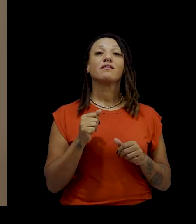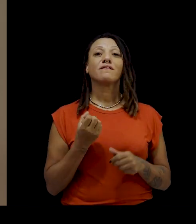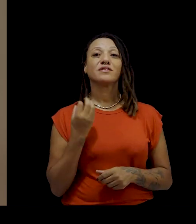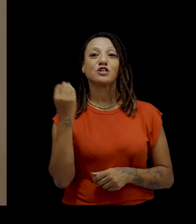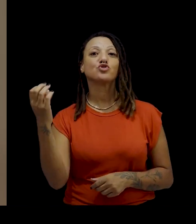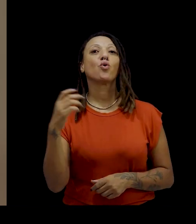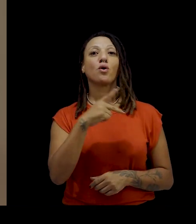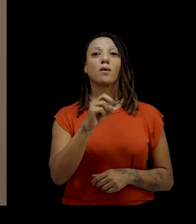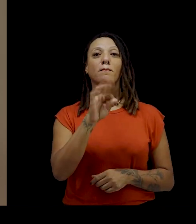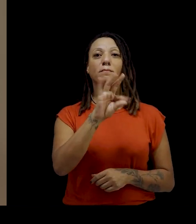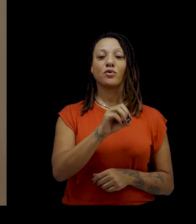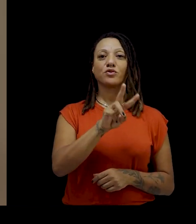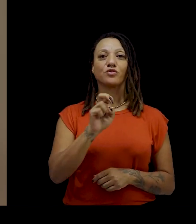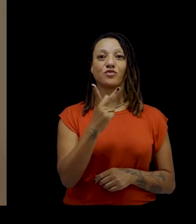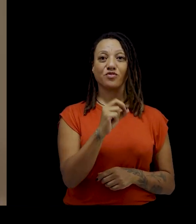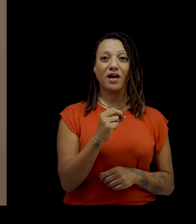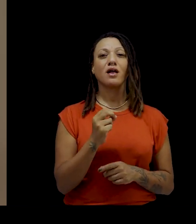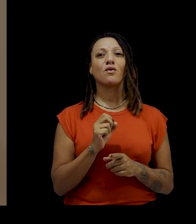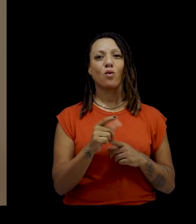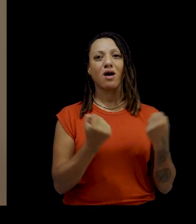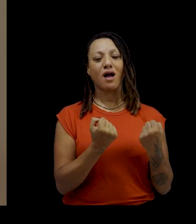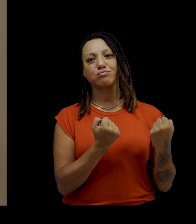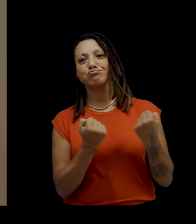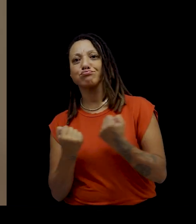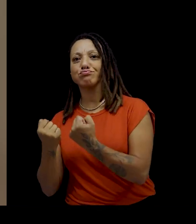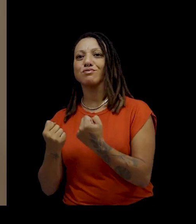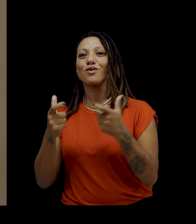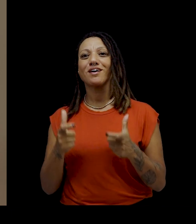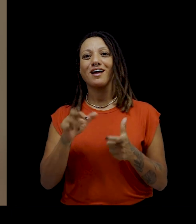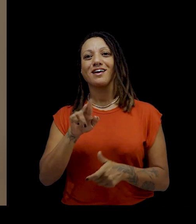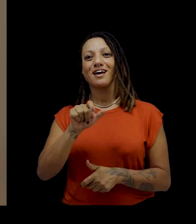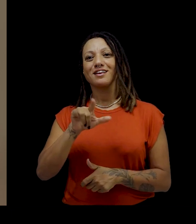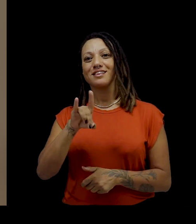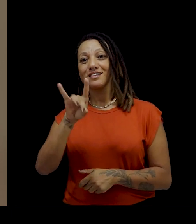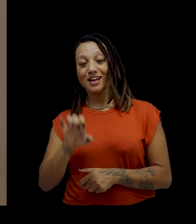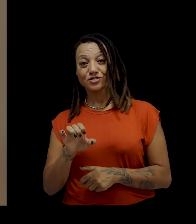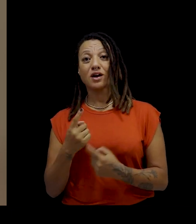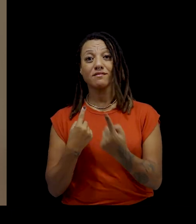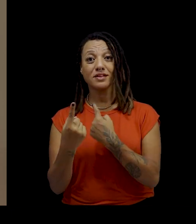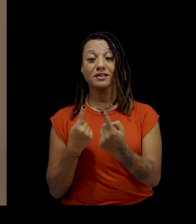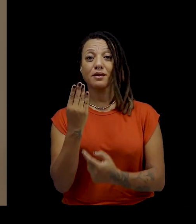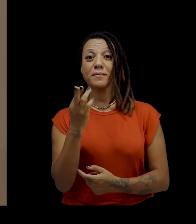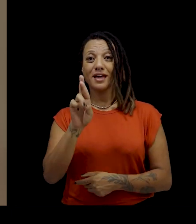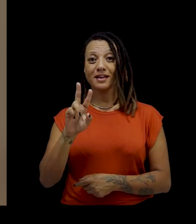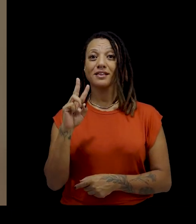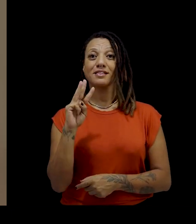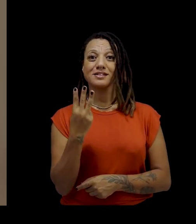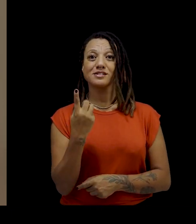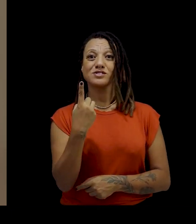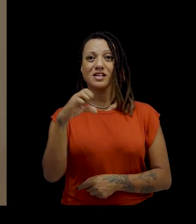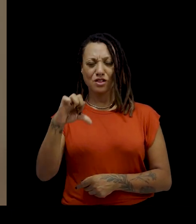Porto Velho, de Porto Velho alugamos um carro e dirigimos para a Realidade. A Realidade fica na BR-319,